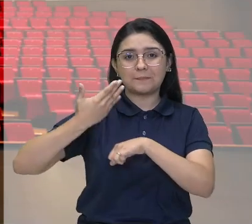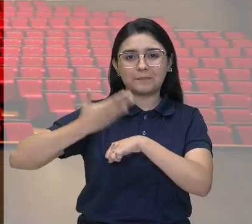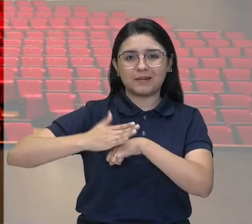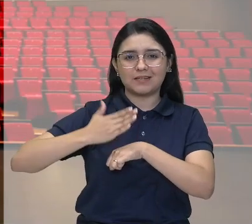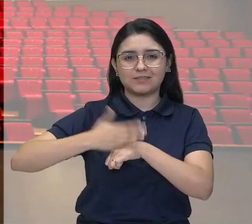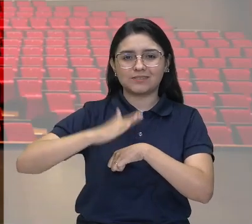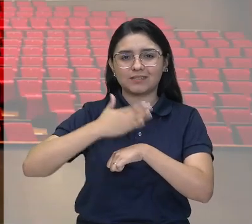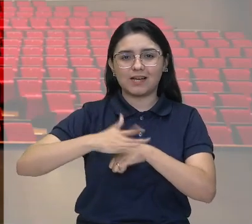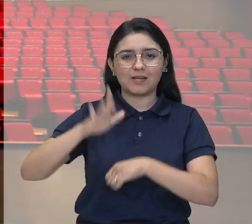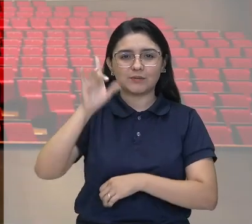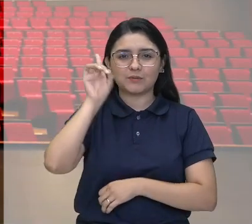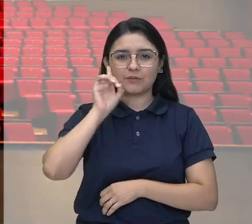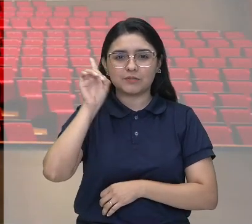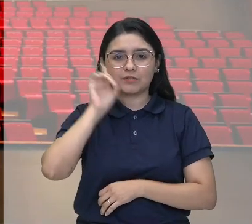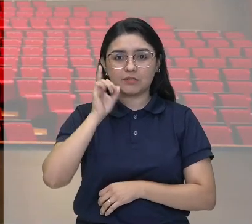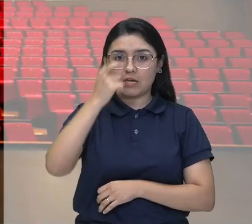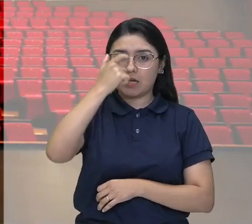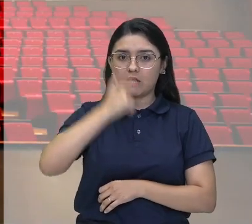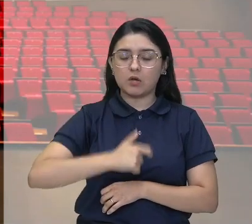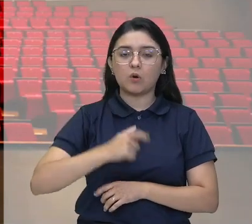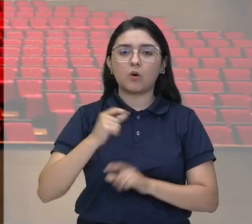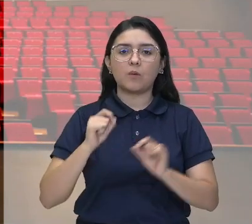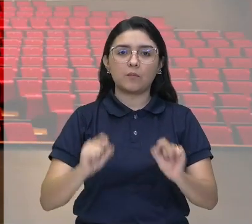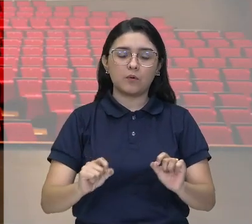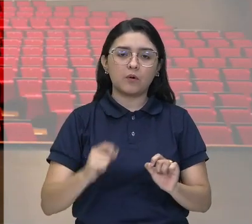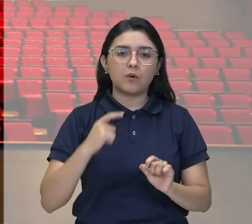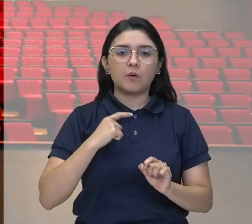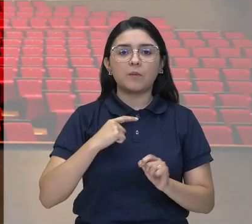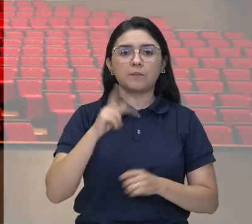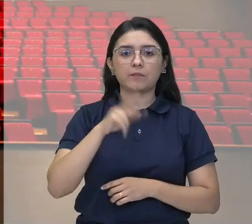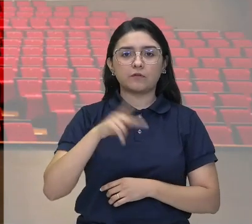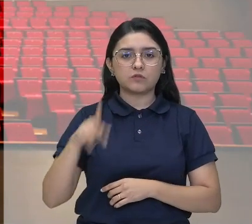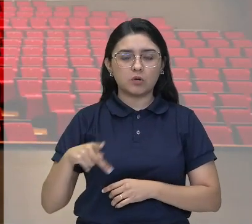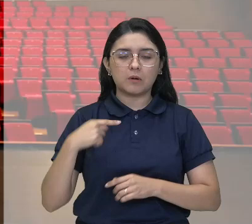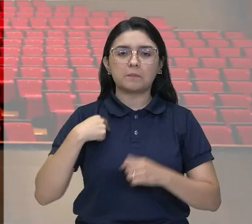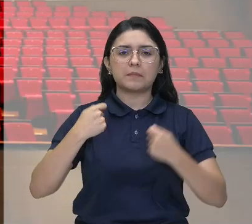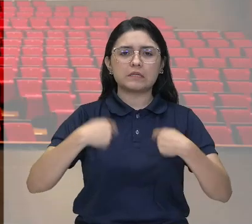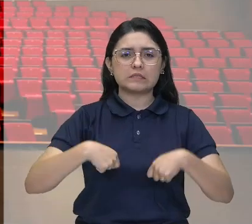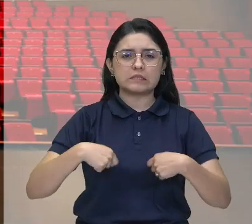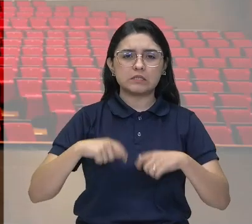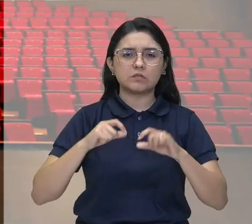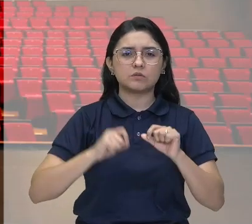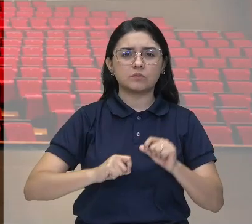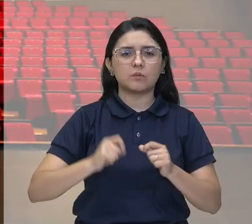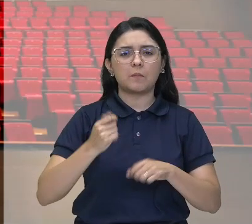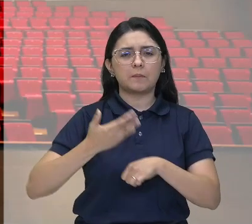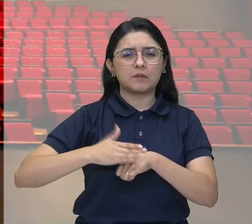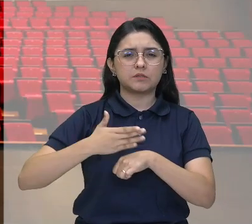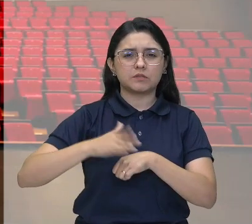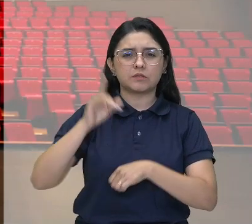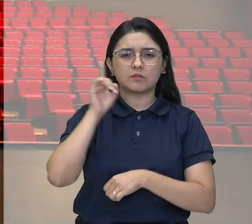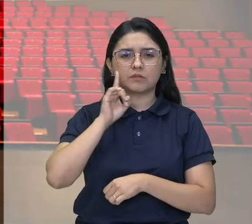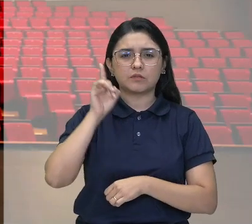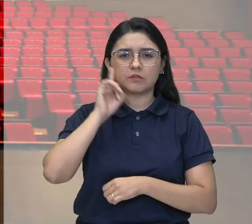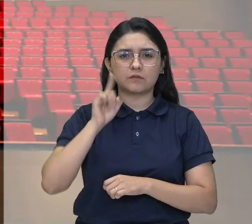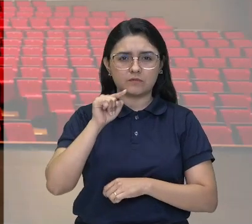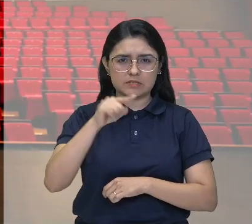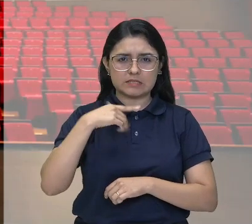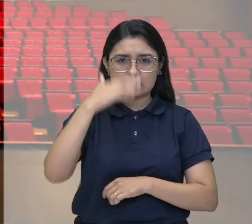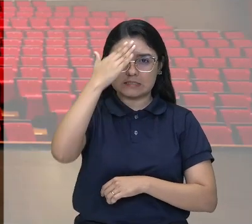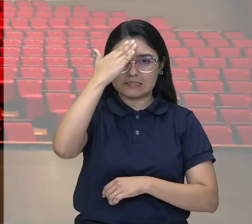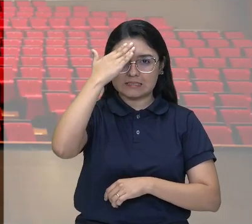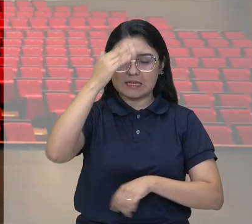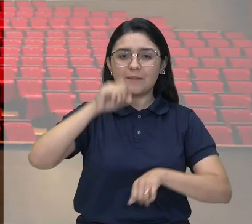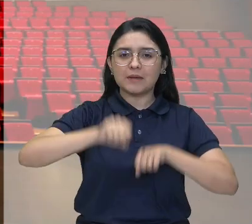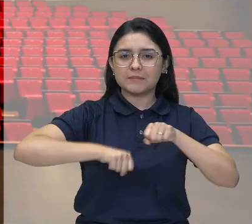dia a dia. Eu, como atriz, como professora, eu tenho que praticar todos os dias. Você sabe andar de bicicleta? Aprendeu